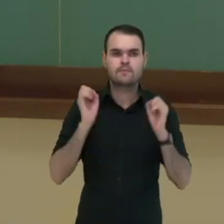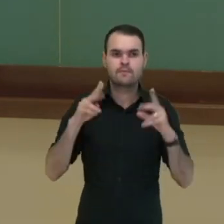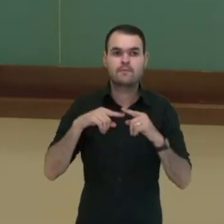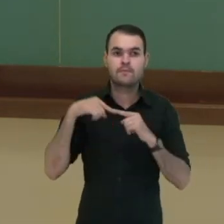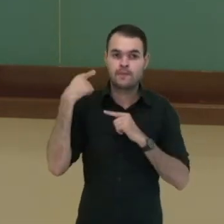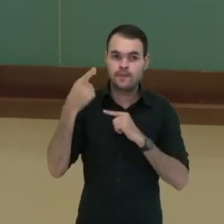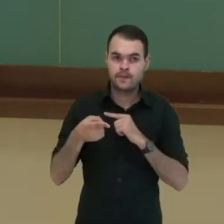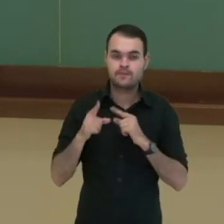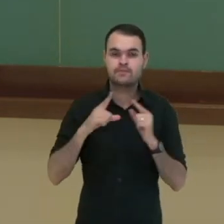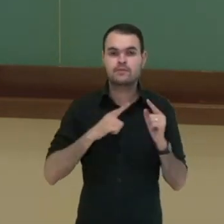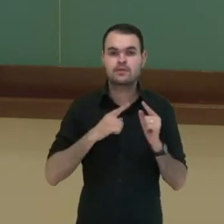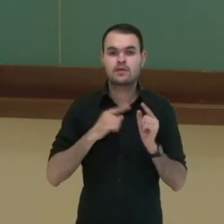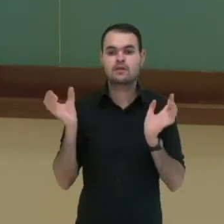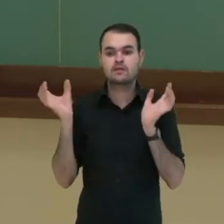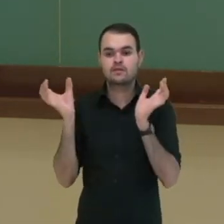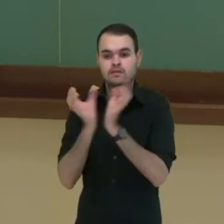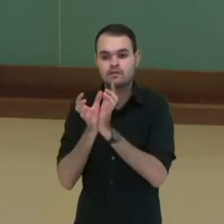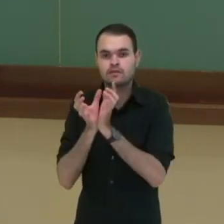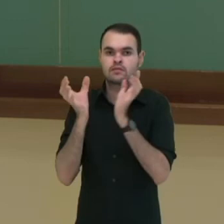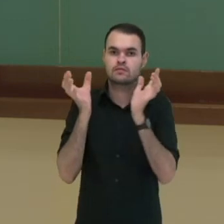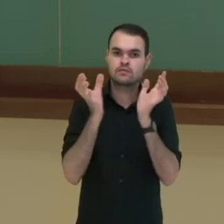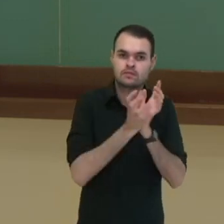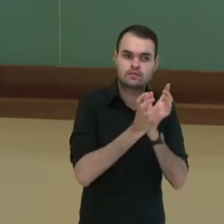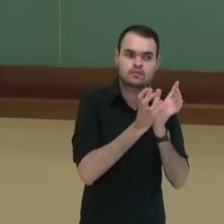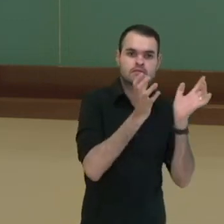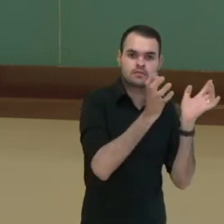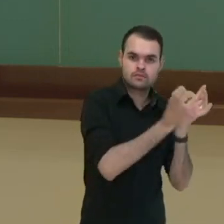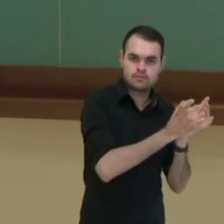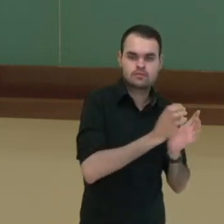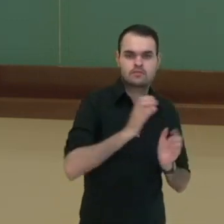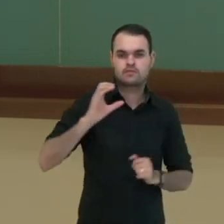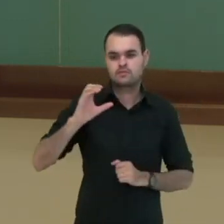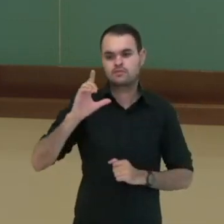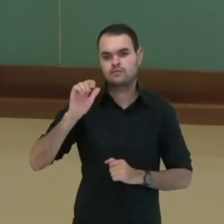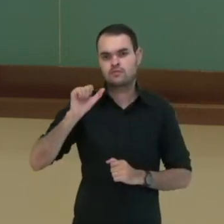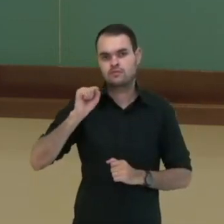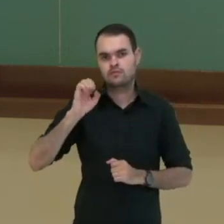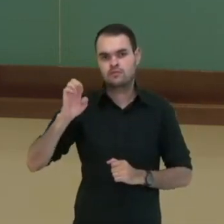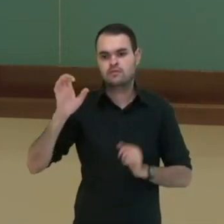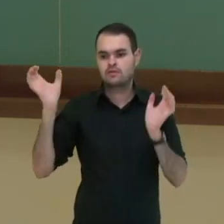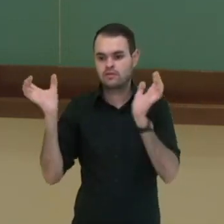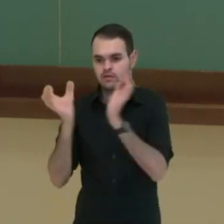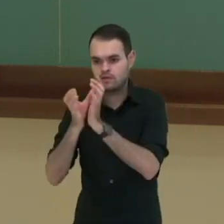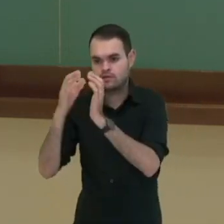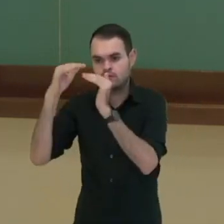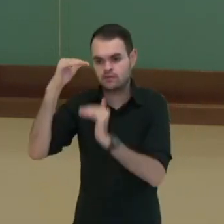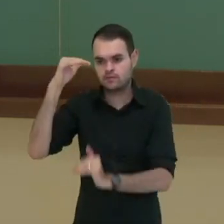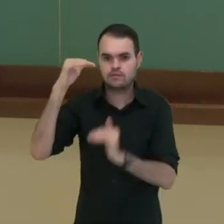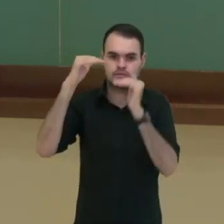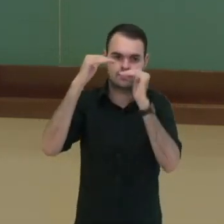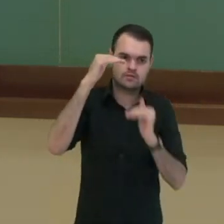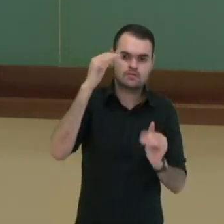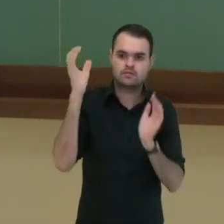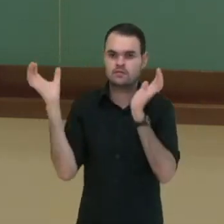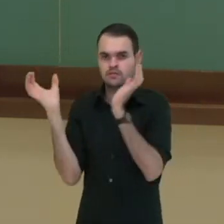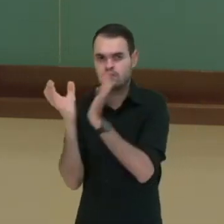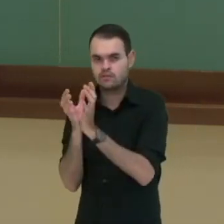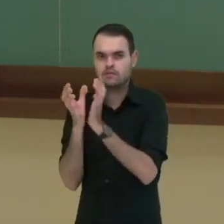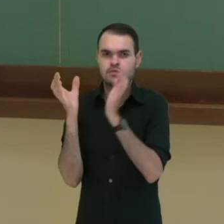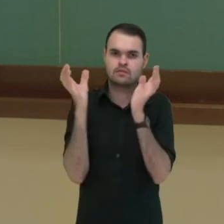ok? E depois a classe, isso mesmo, né? Onde se agrupam as ordens com características